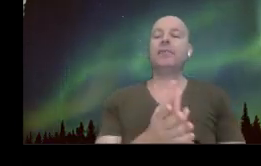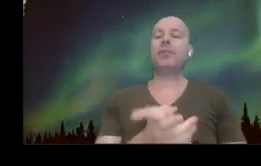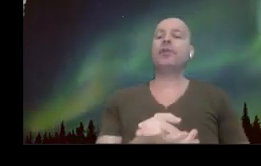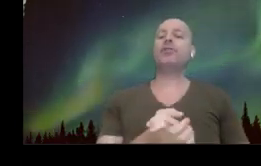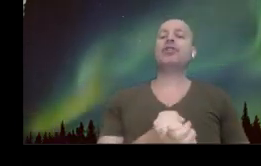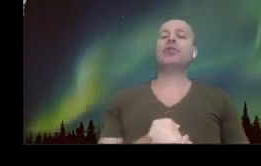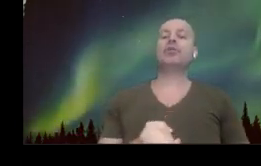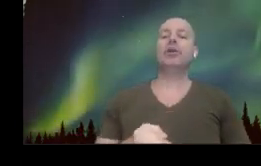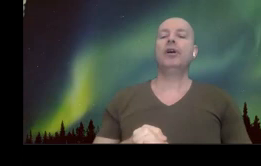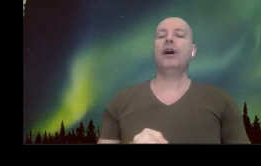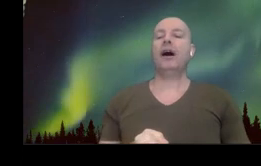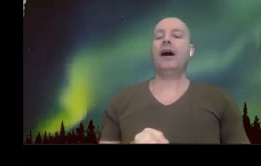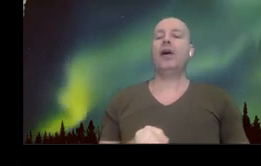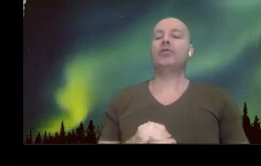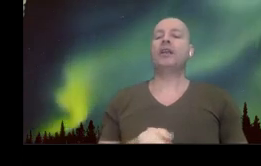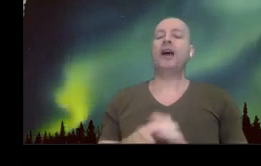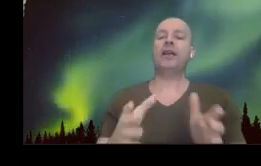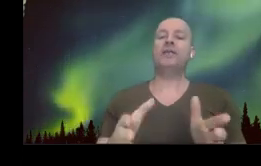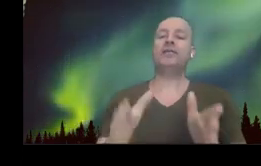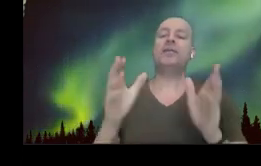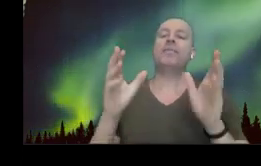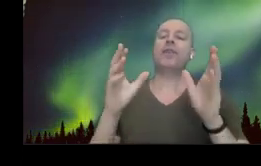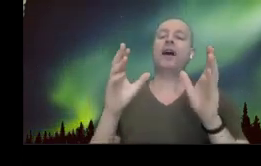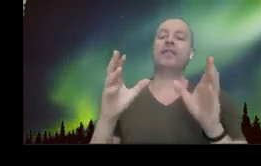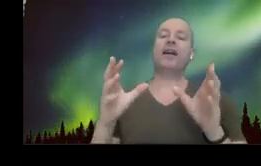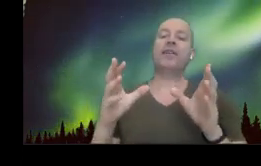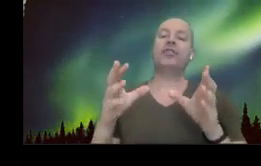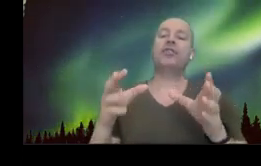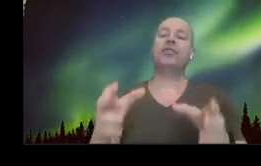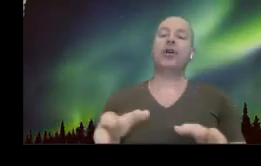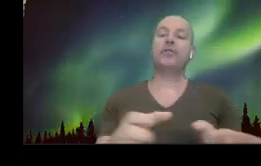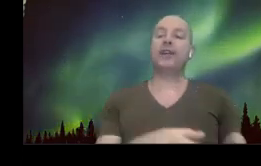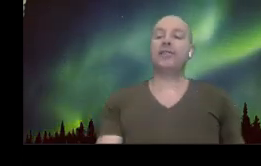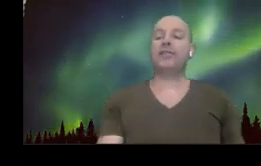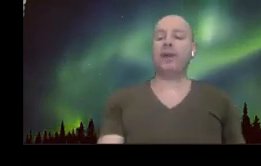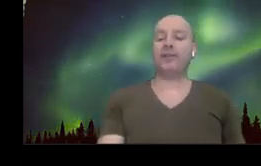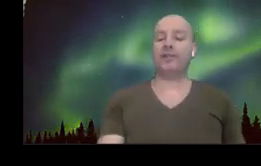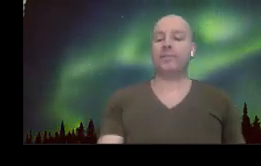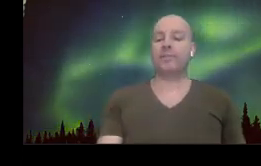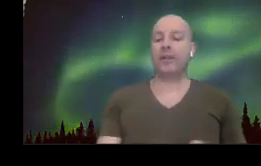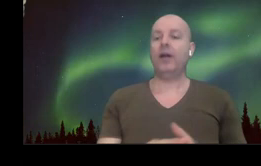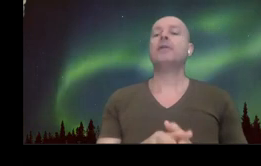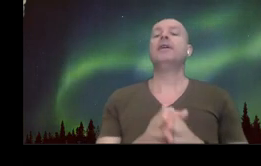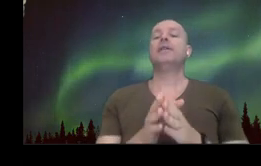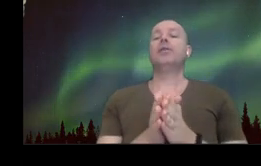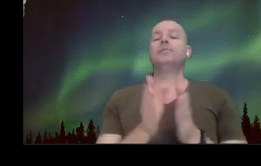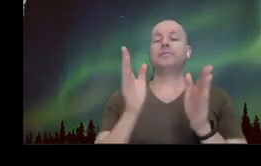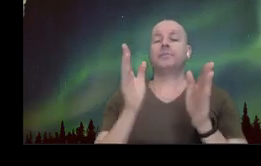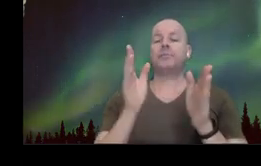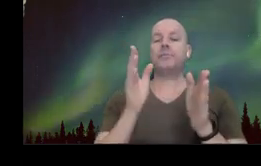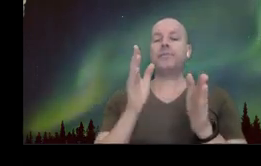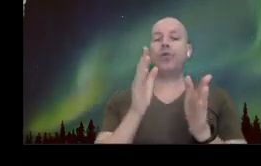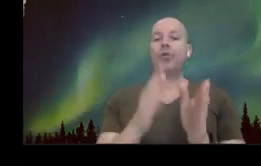ela estaria protegendo os ninhais, as áreas de desova dessa espécie, tá?